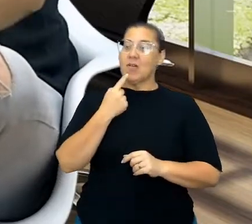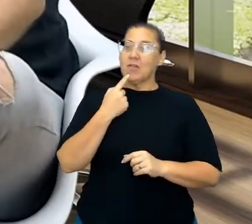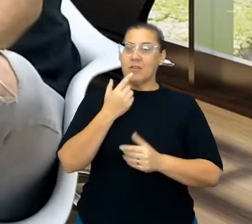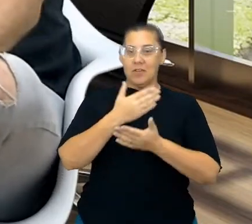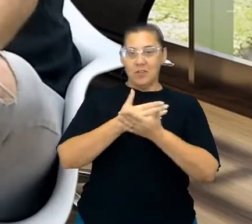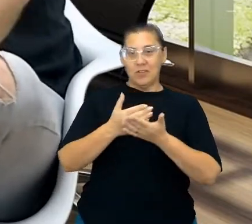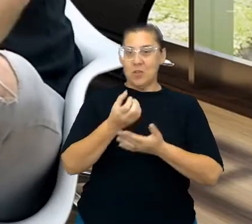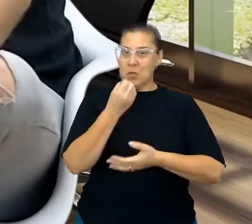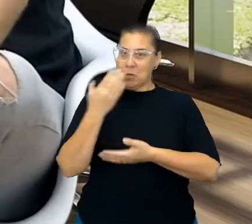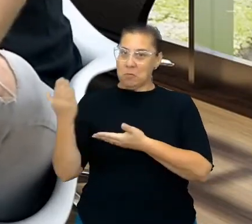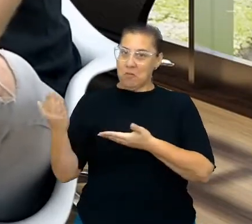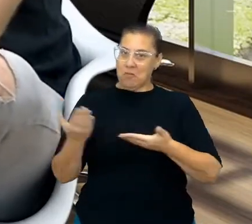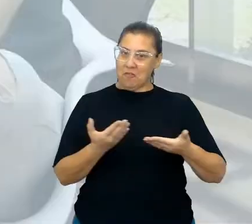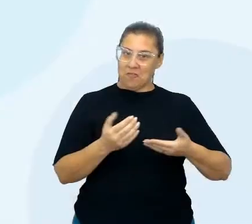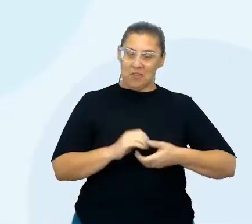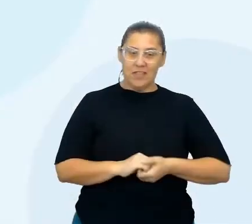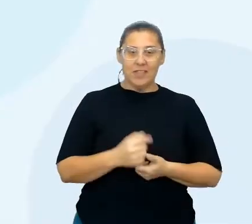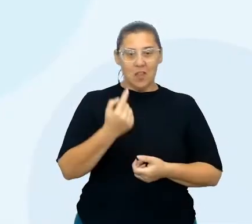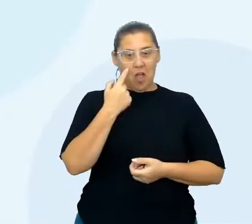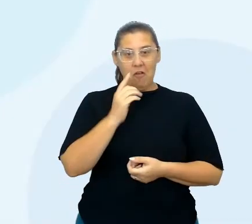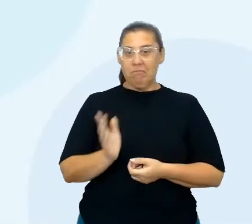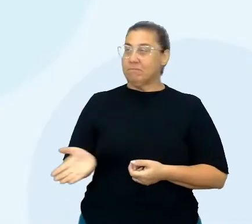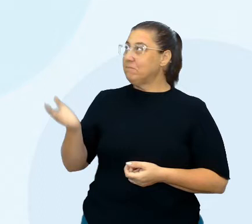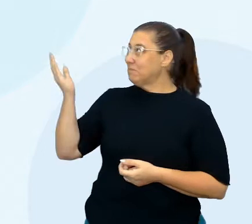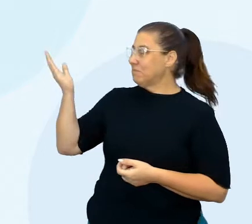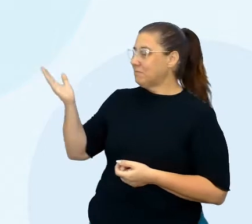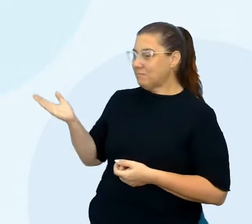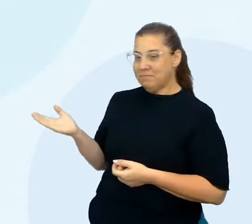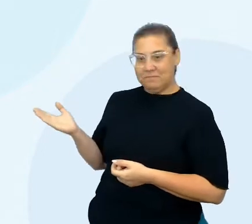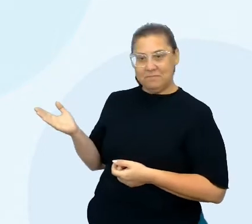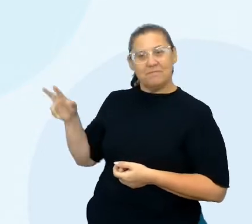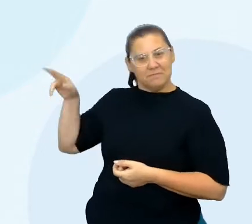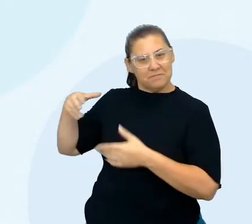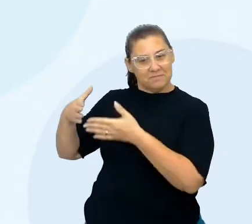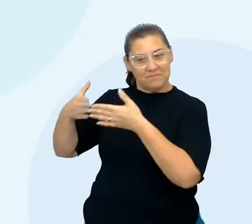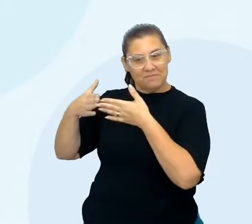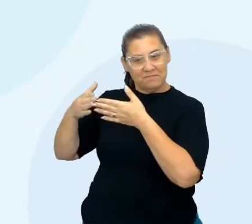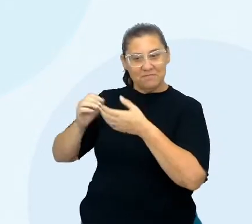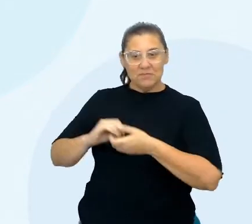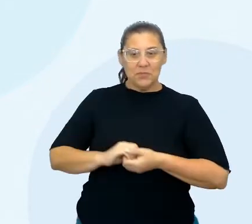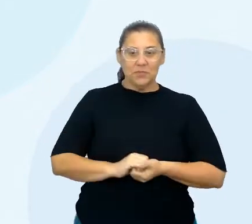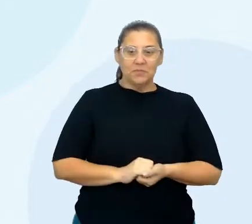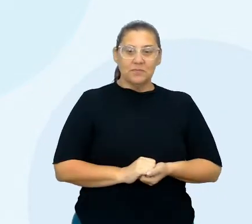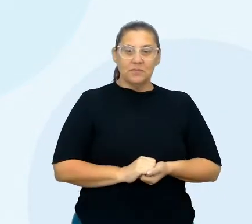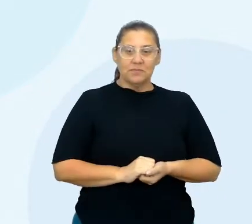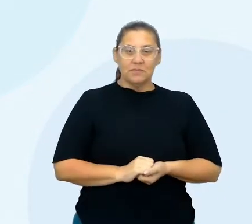nosso boas-vindas? Olha só aí na tela para vocês. Júlia, você pode ler para a gente?